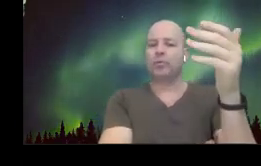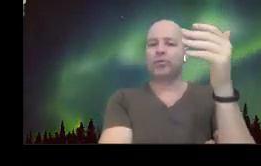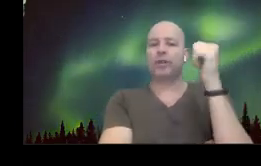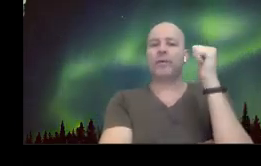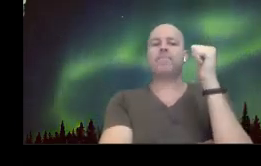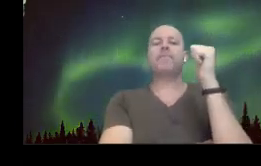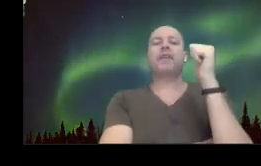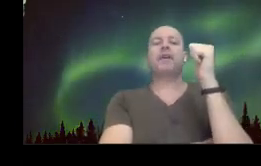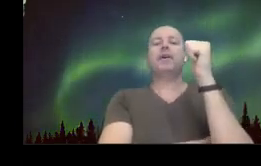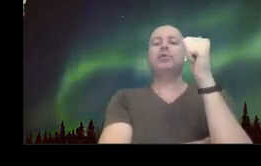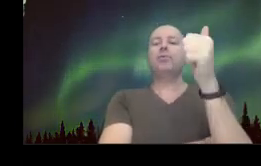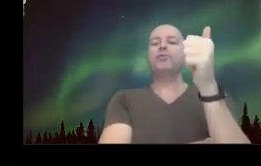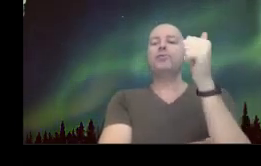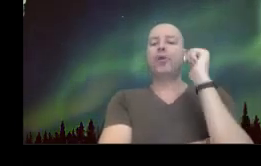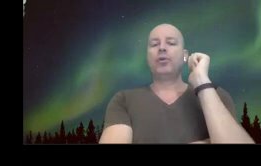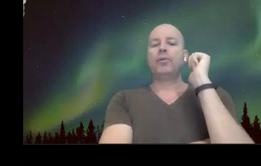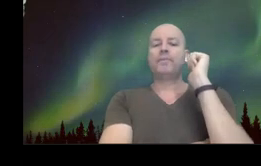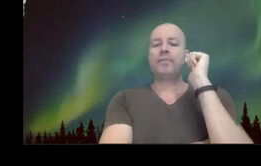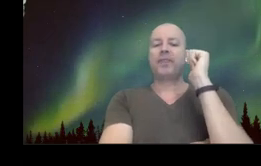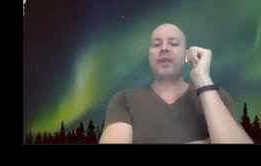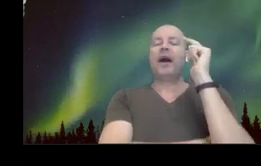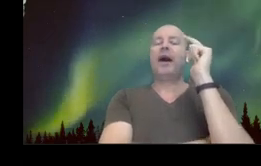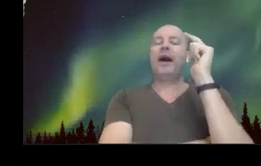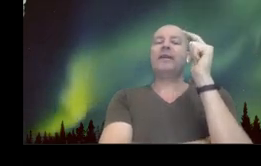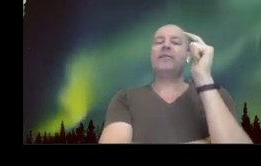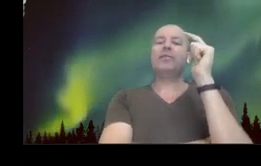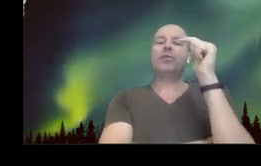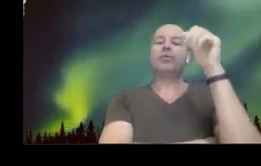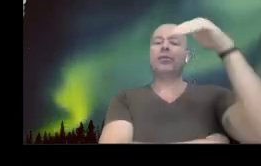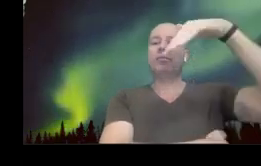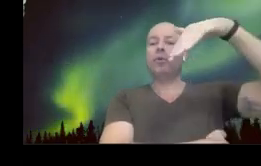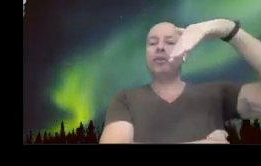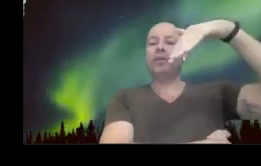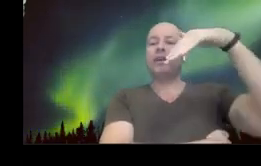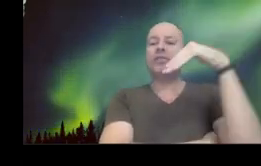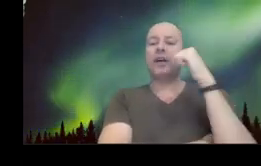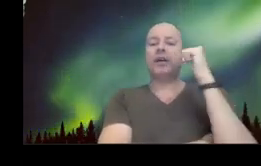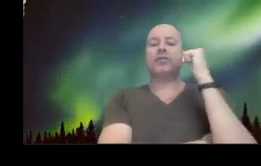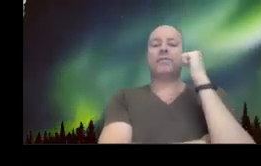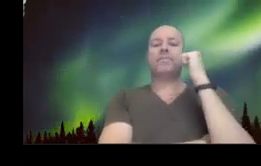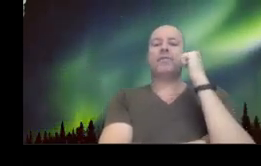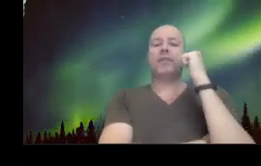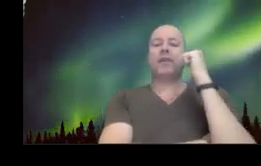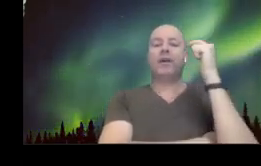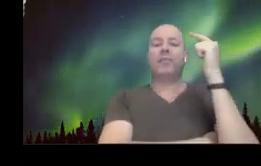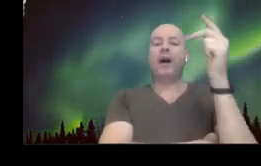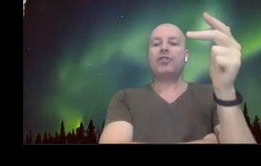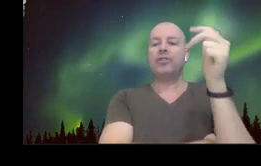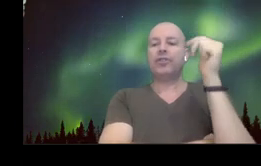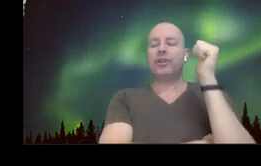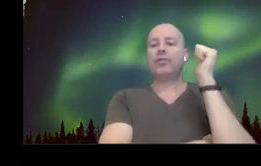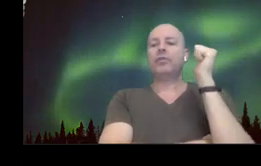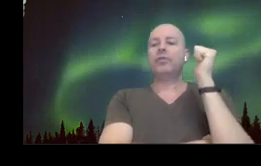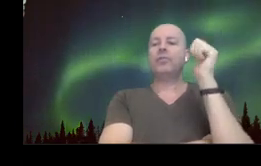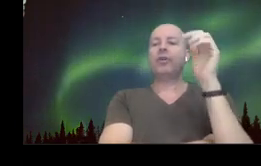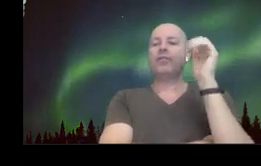existem outros, tá? Topo de morro, áreas com muita declividade,